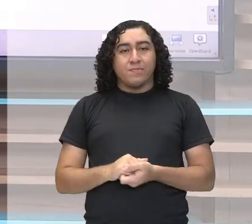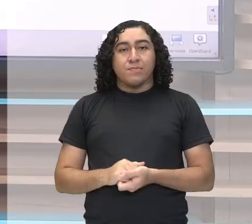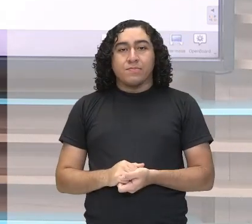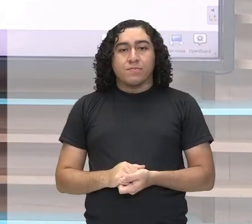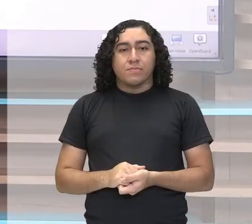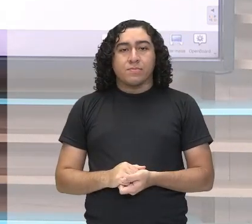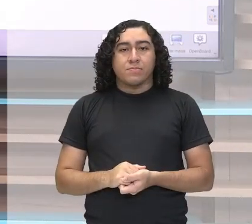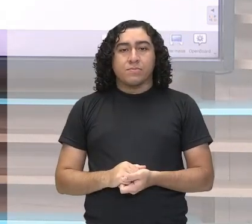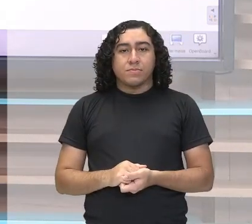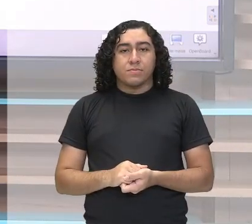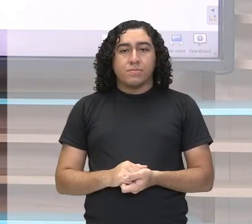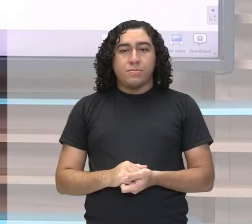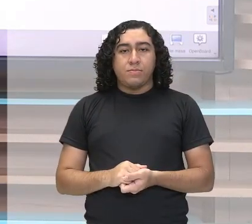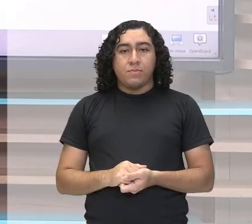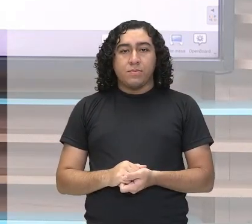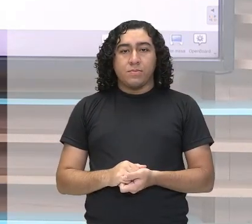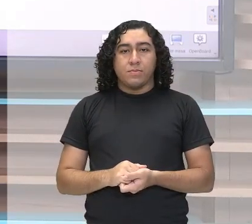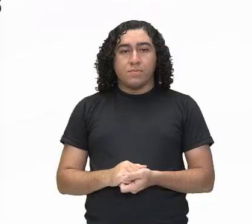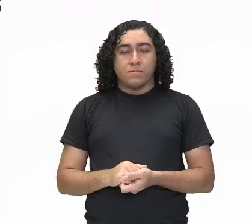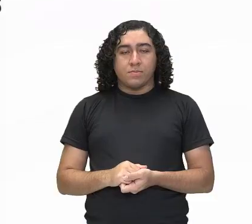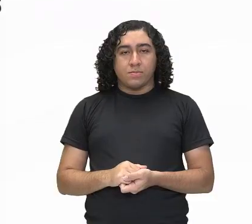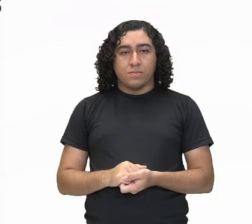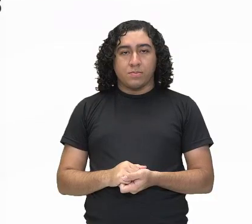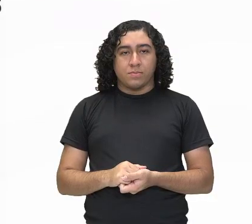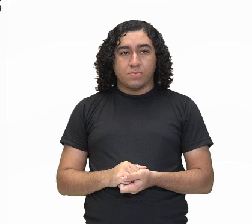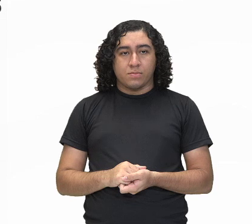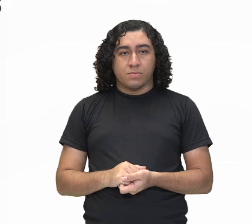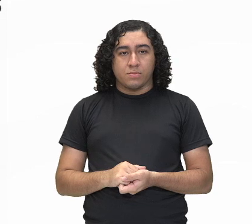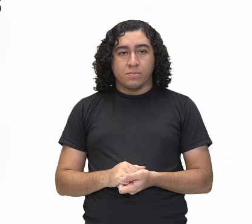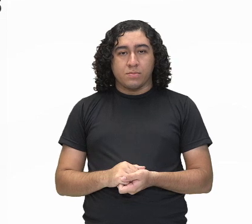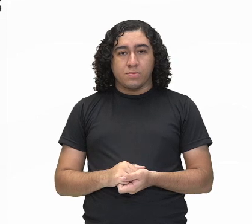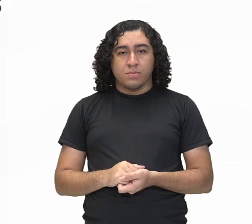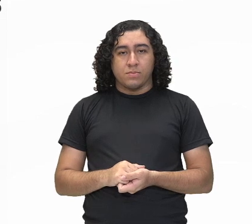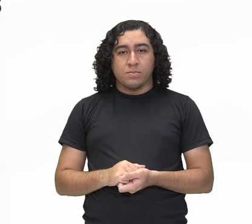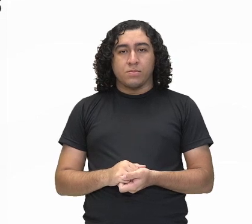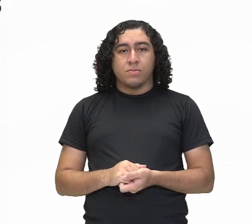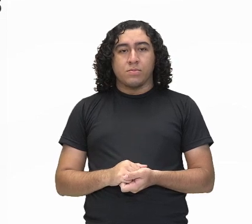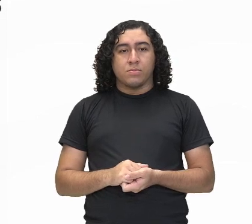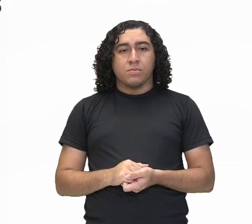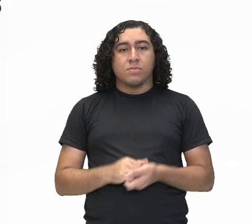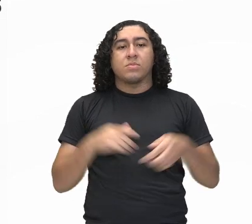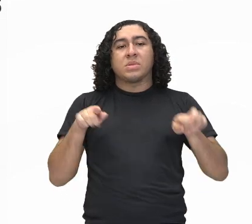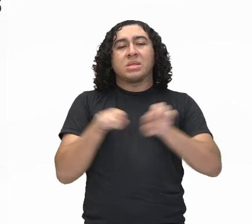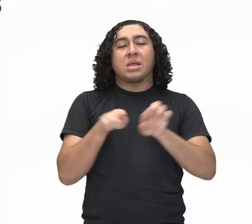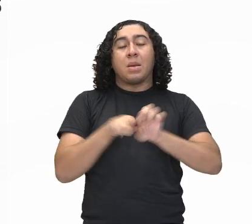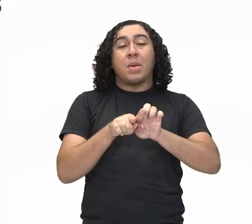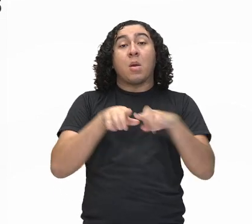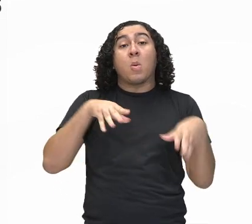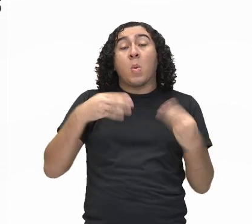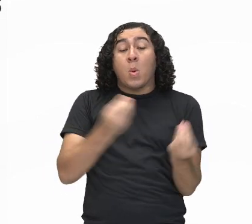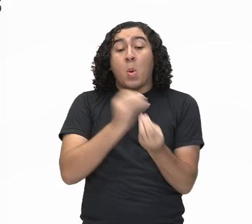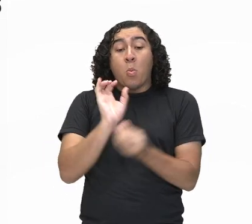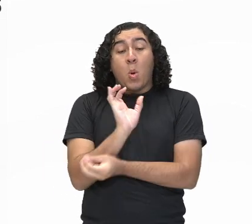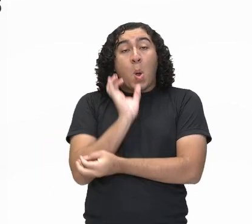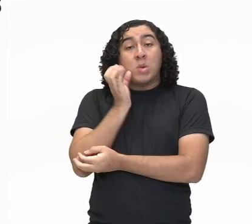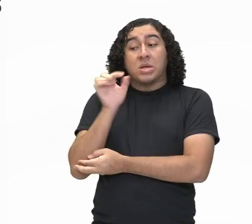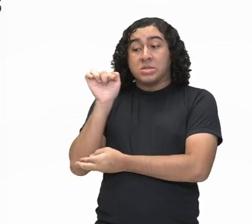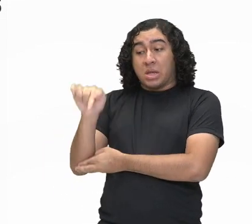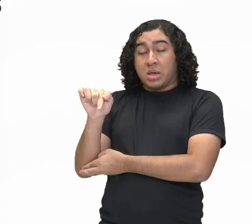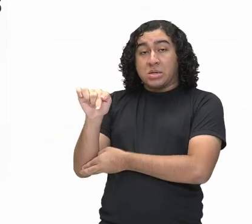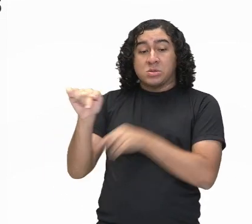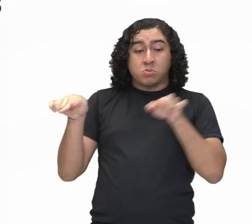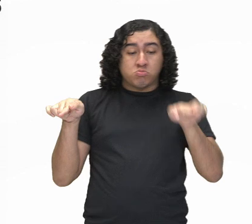também os fatores repulsivos e atrativos desses movimentos, né, de migração. Aí